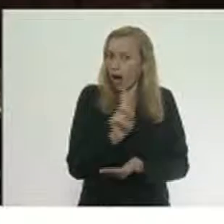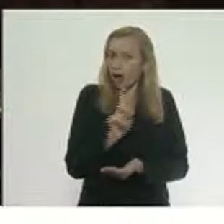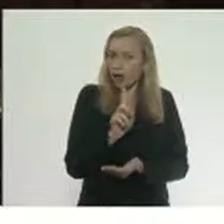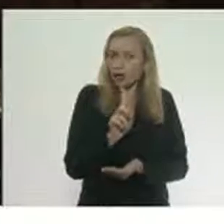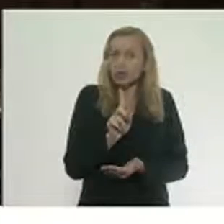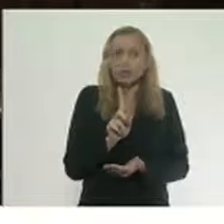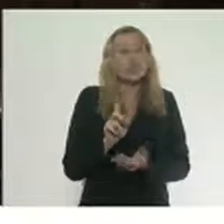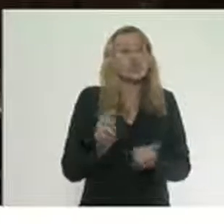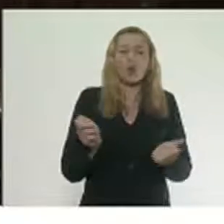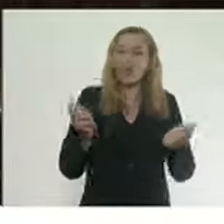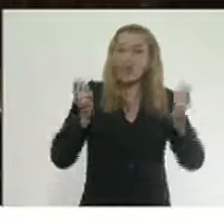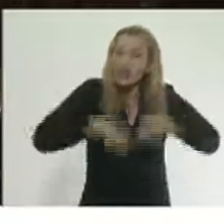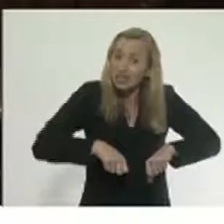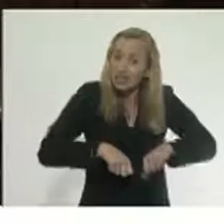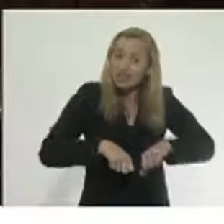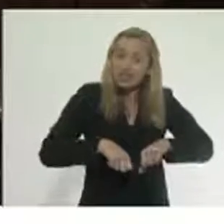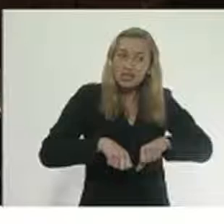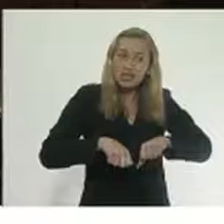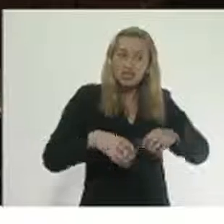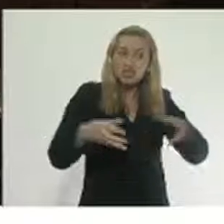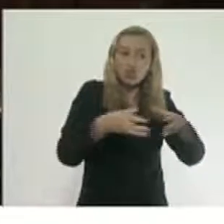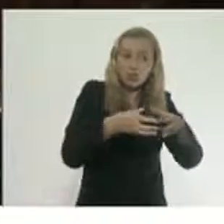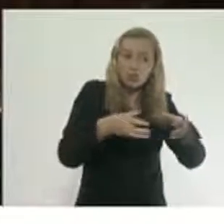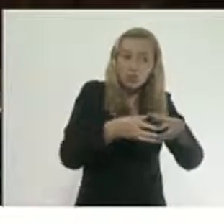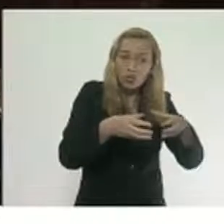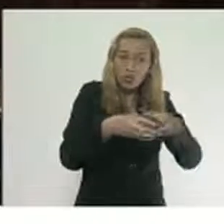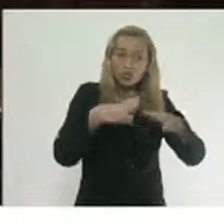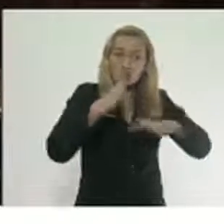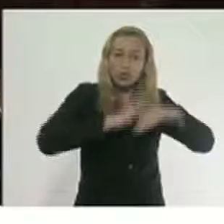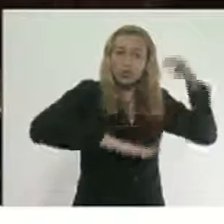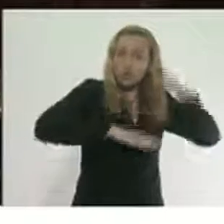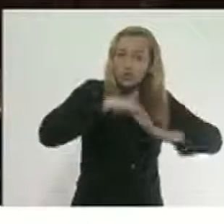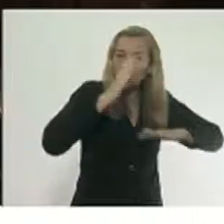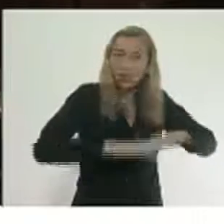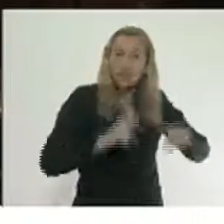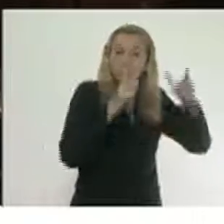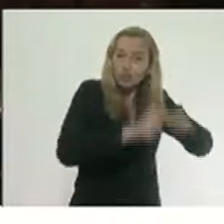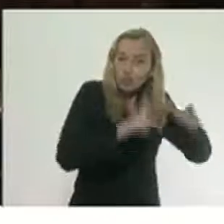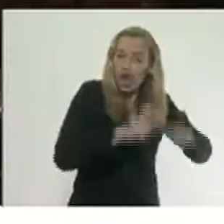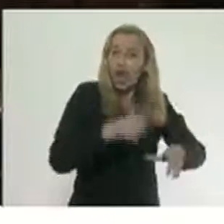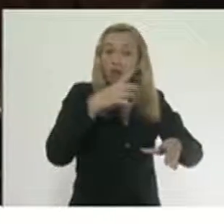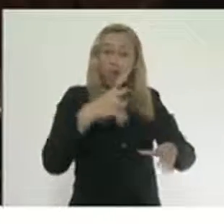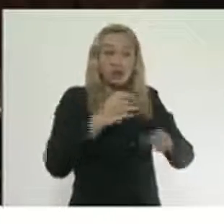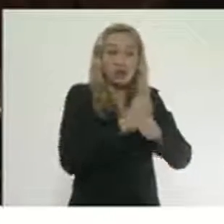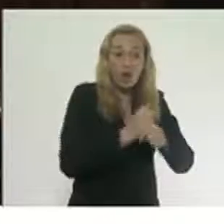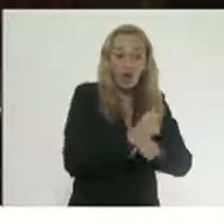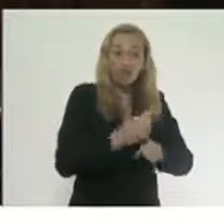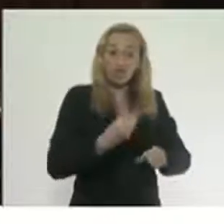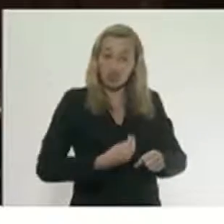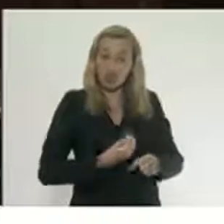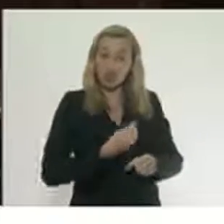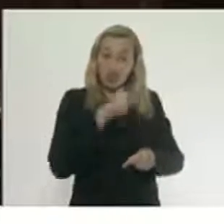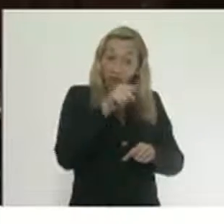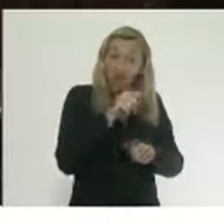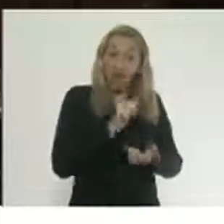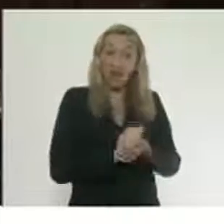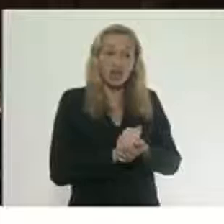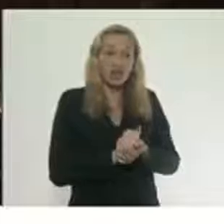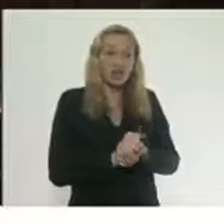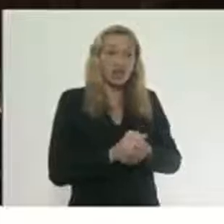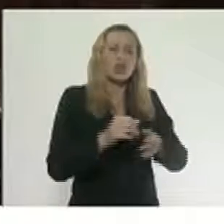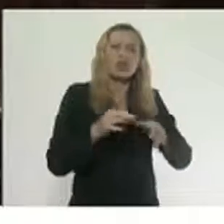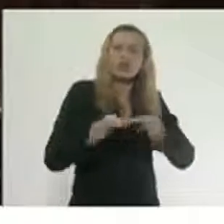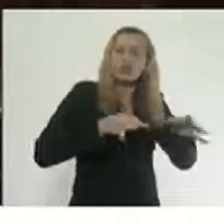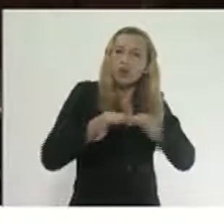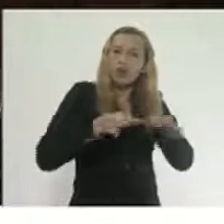pela competência acadêmica que já reúne nesses quase 15 anos de existência, pela titulação do seu corpo docente, pelos programas